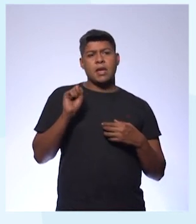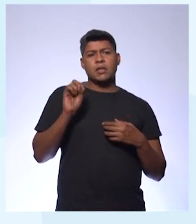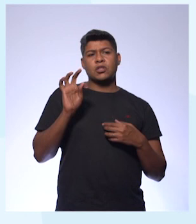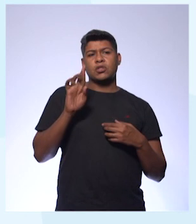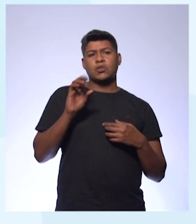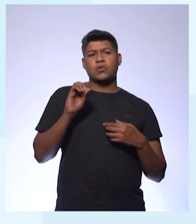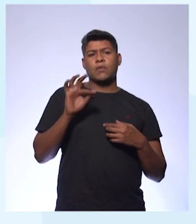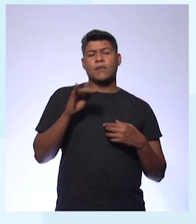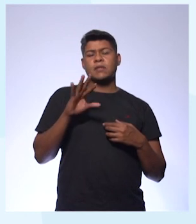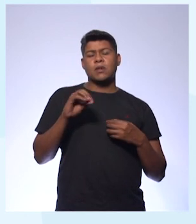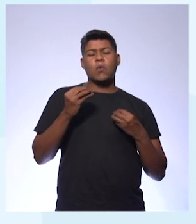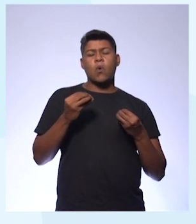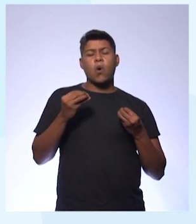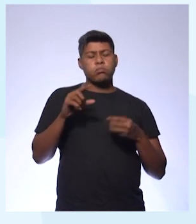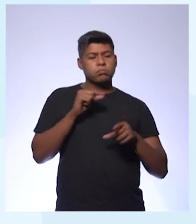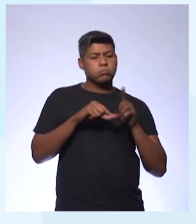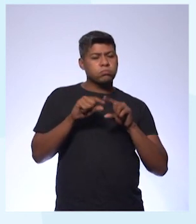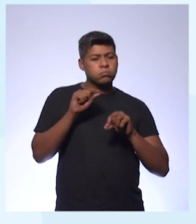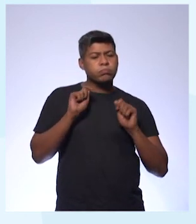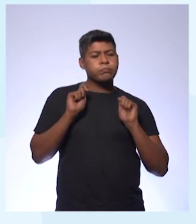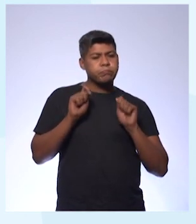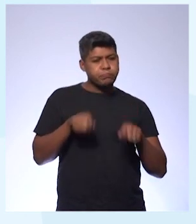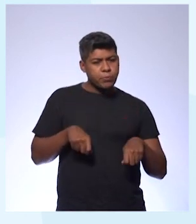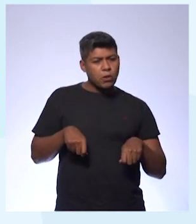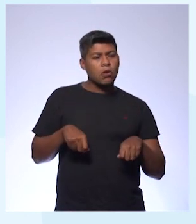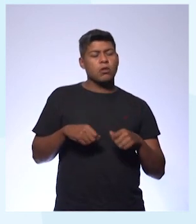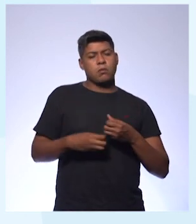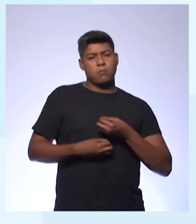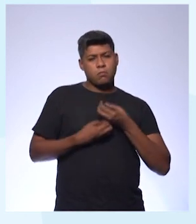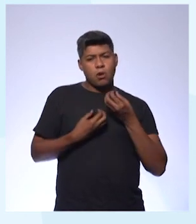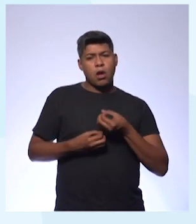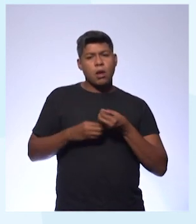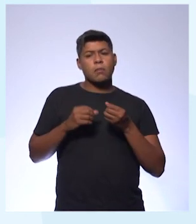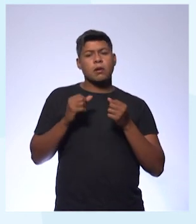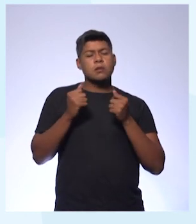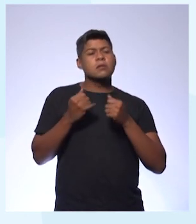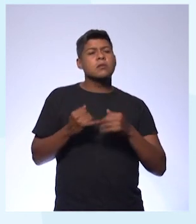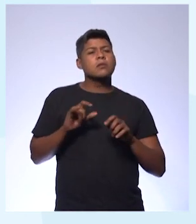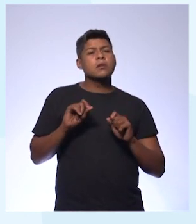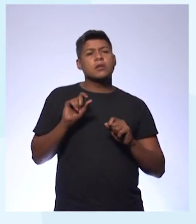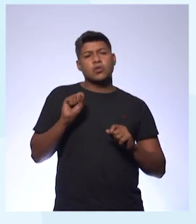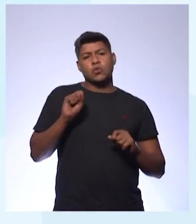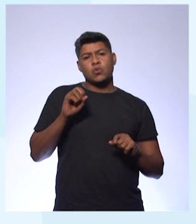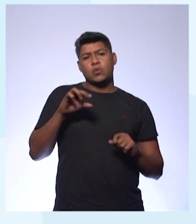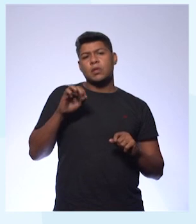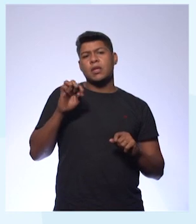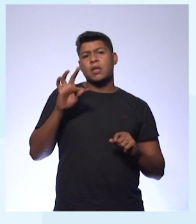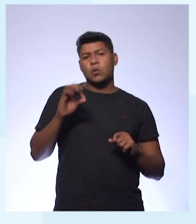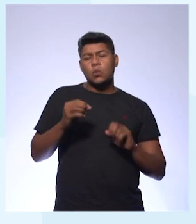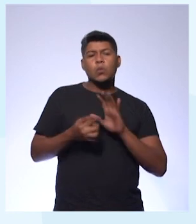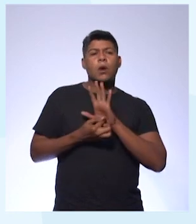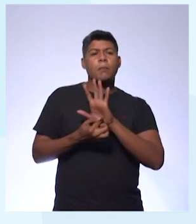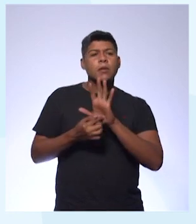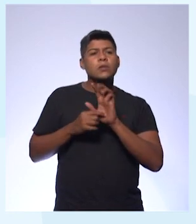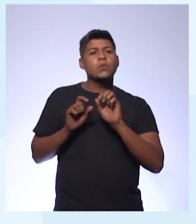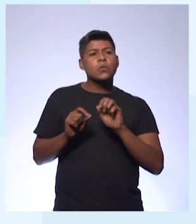como podemos classificar? Esse poema pode ser classificado como soneto, que é o poema que apresenta o quê?